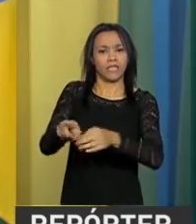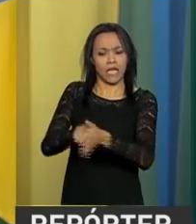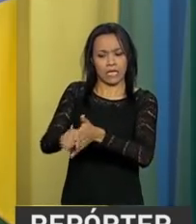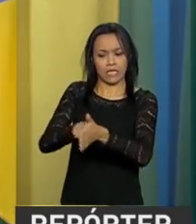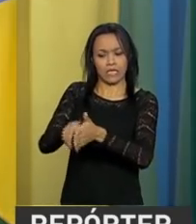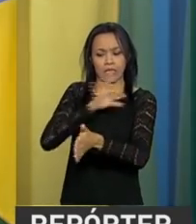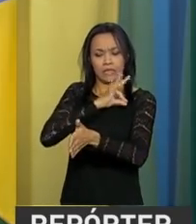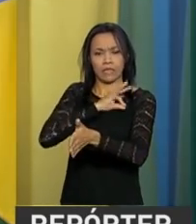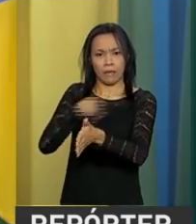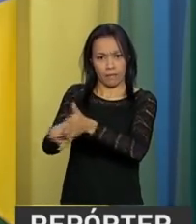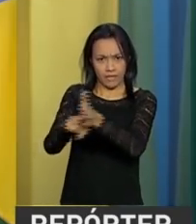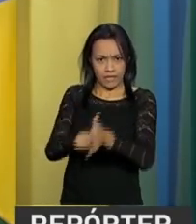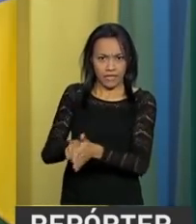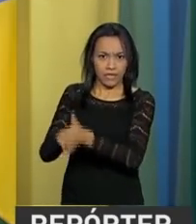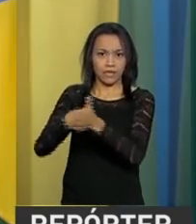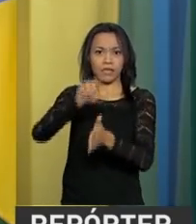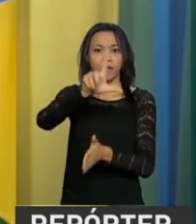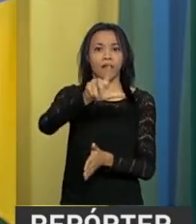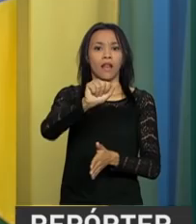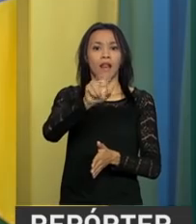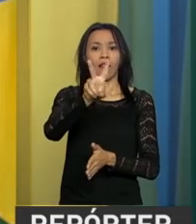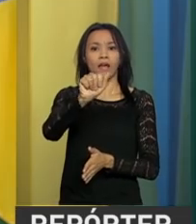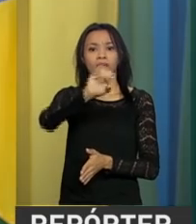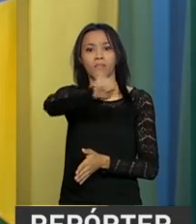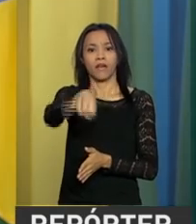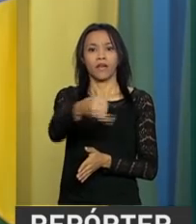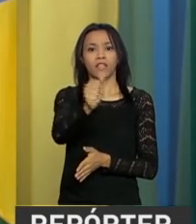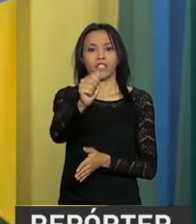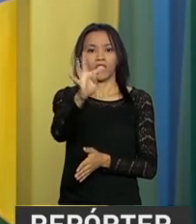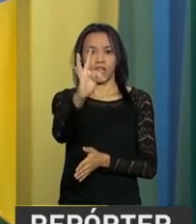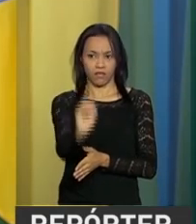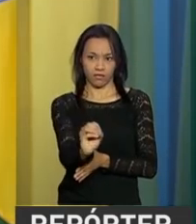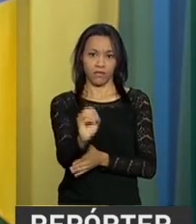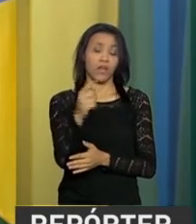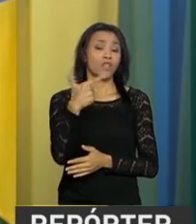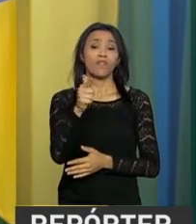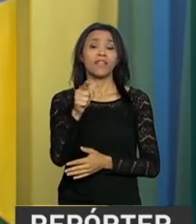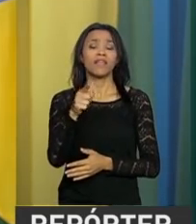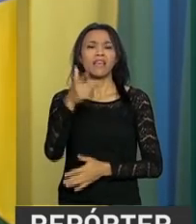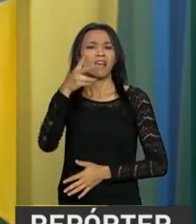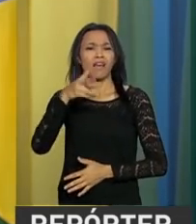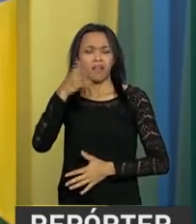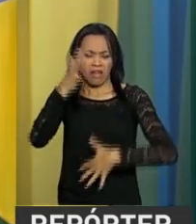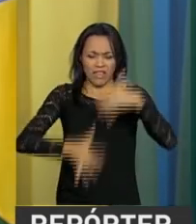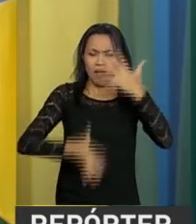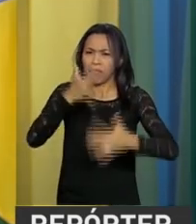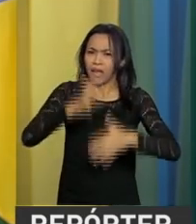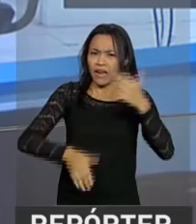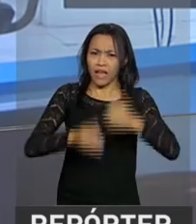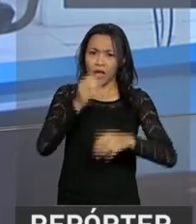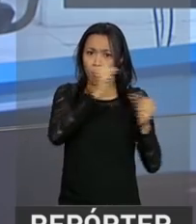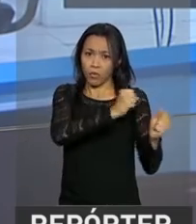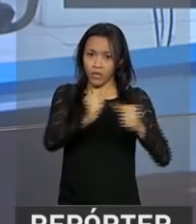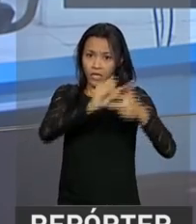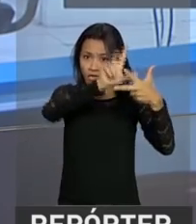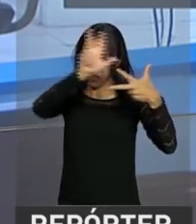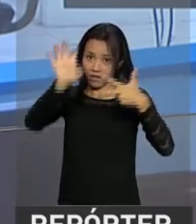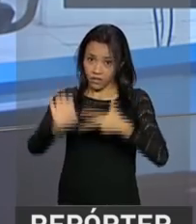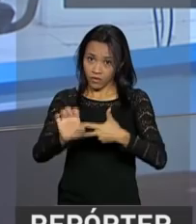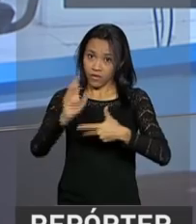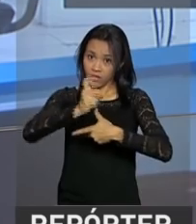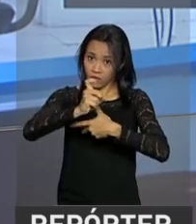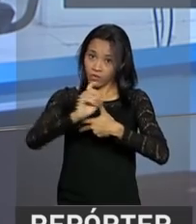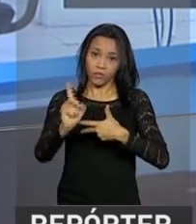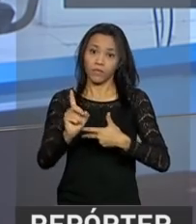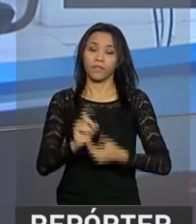haverá a menor possibilidade de qualquer interferência do Executivo nessa matéria.